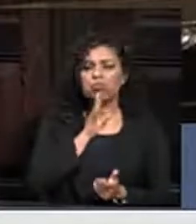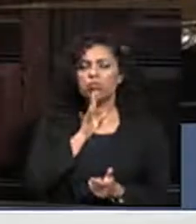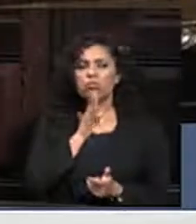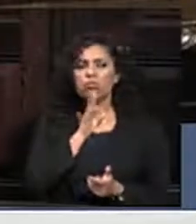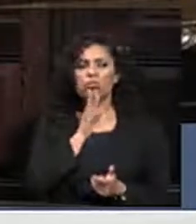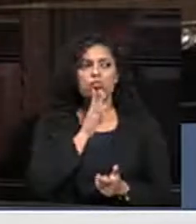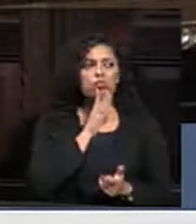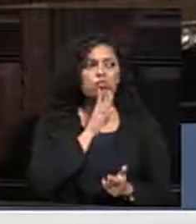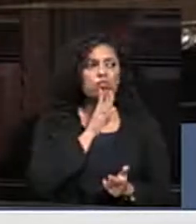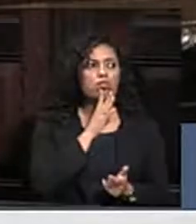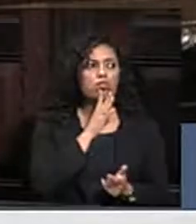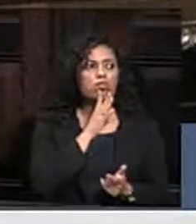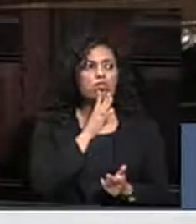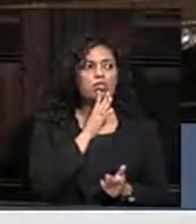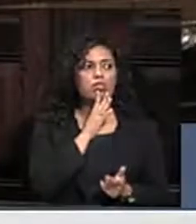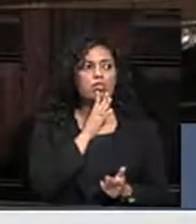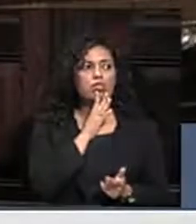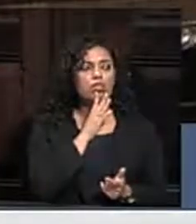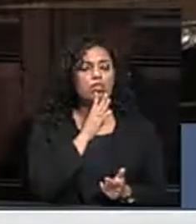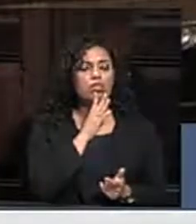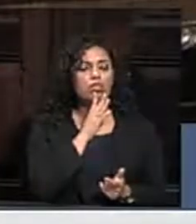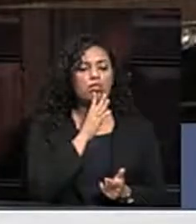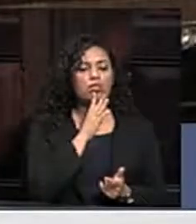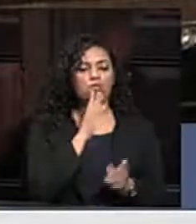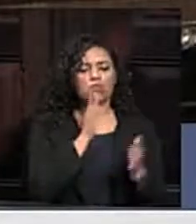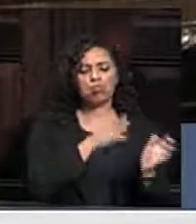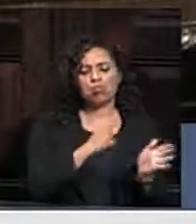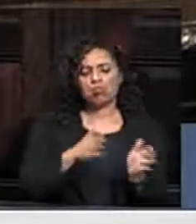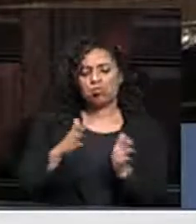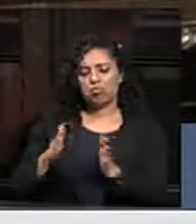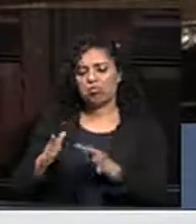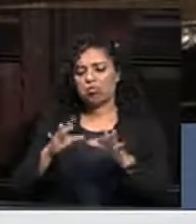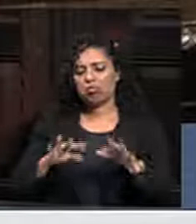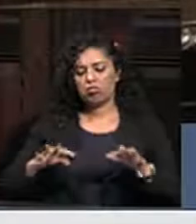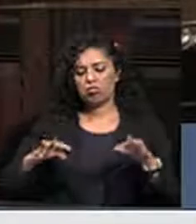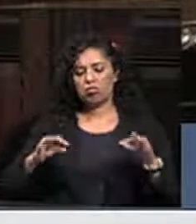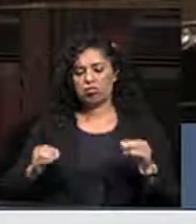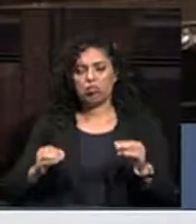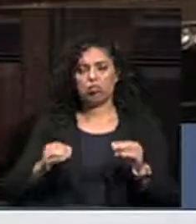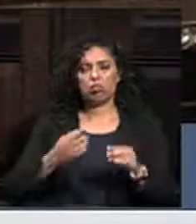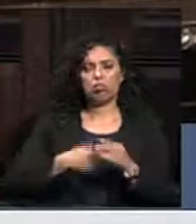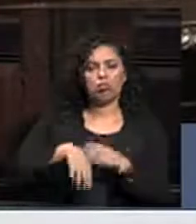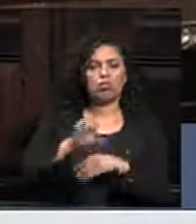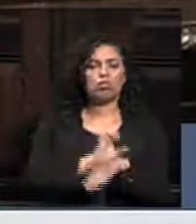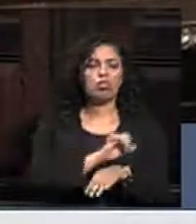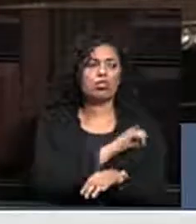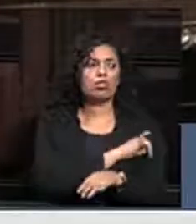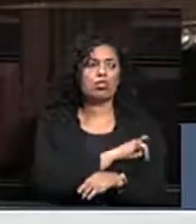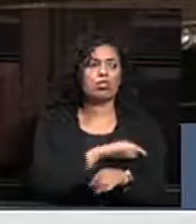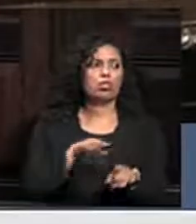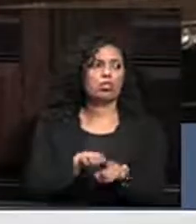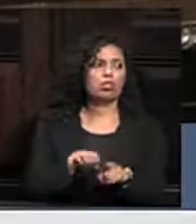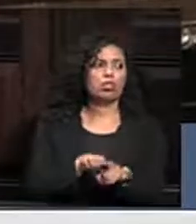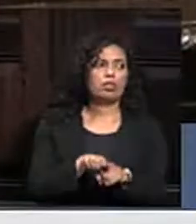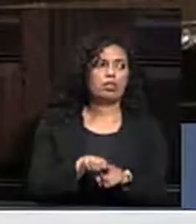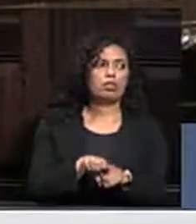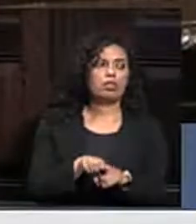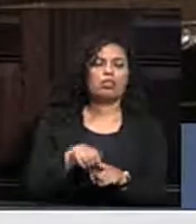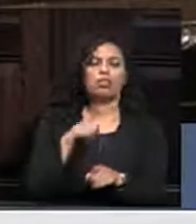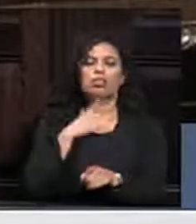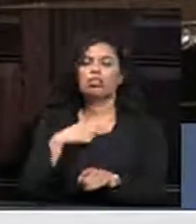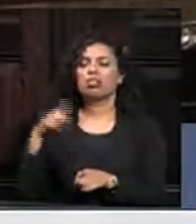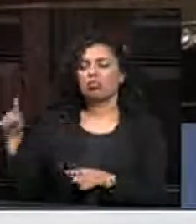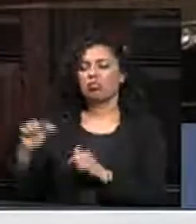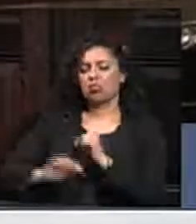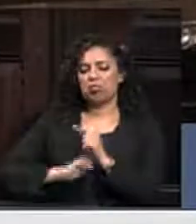da engenharia financeira que alcança o nosso Estado e lhe desejar aí bons ventos, porque